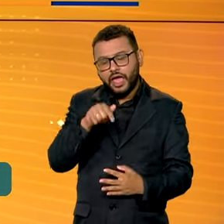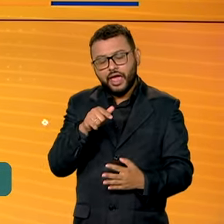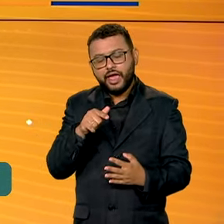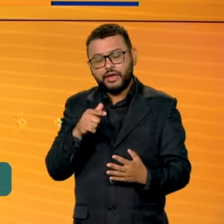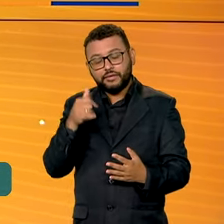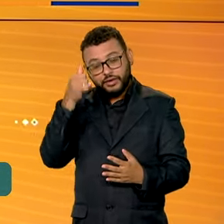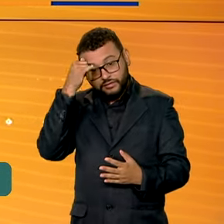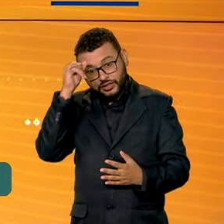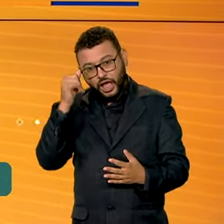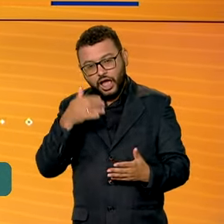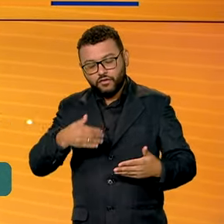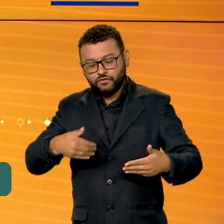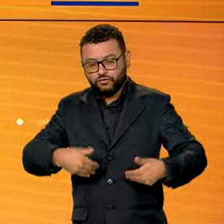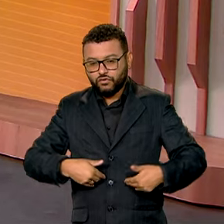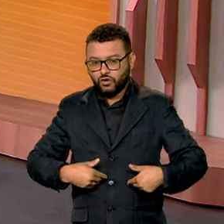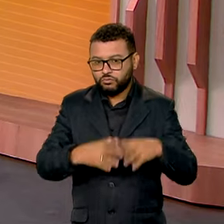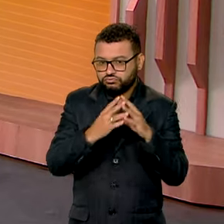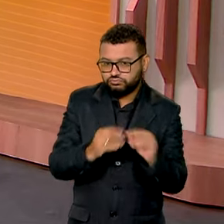de combater a fome.